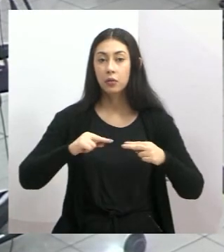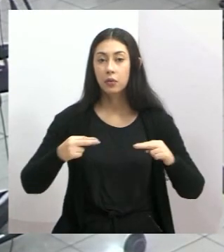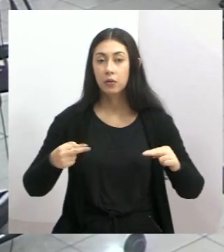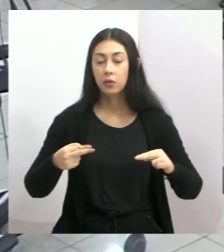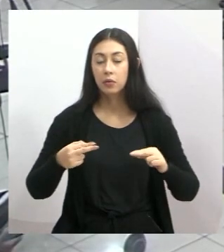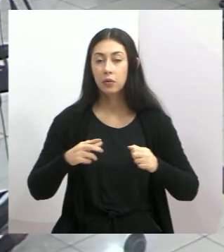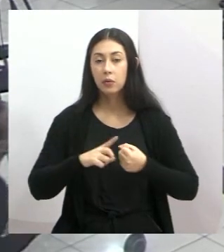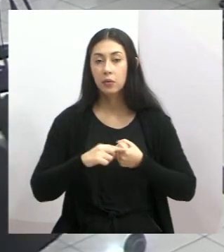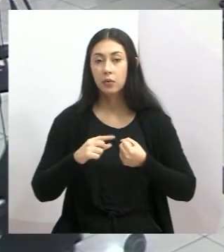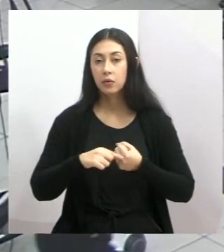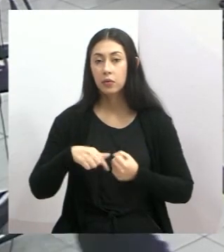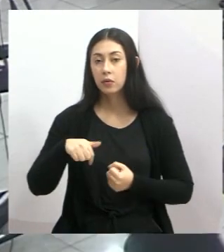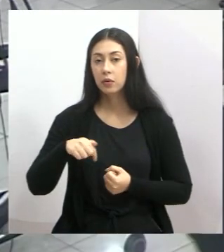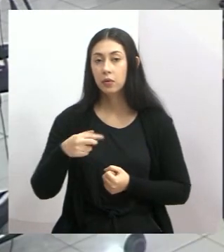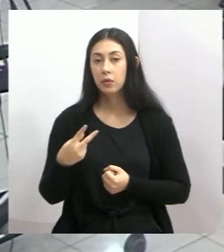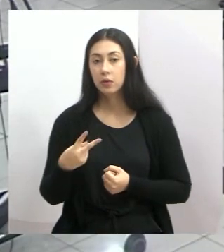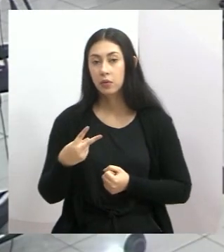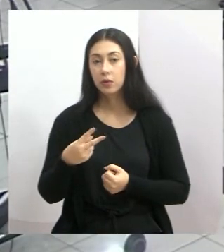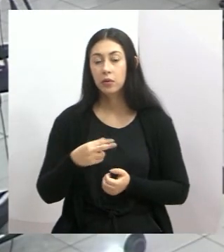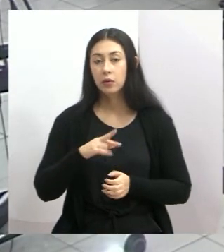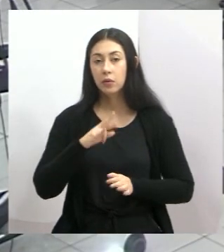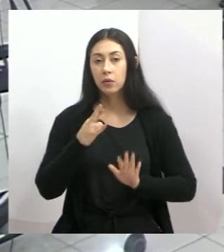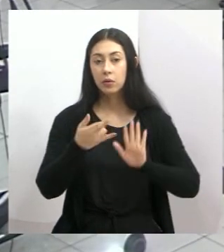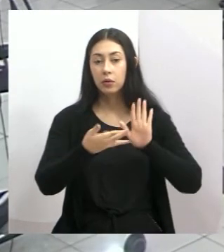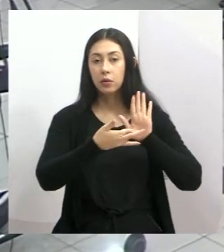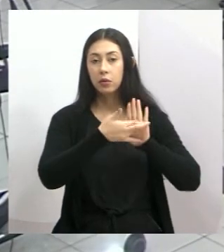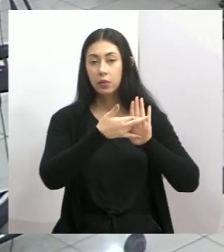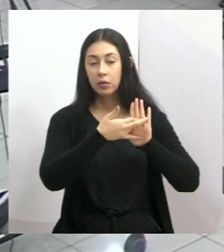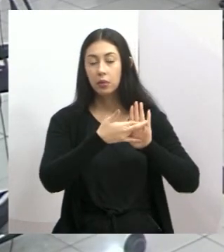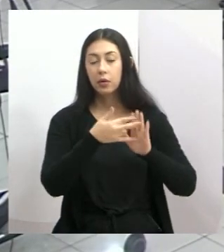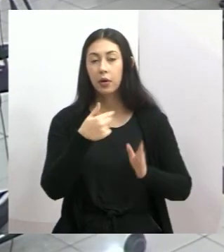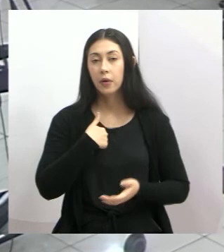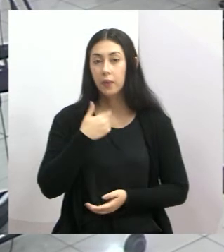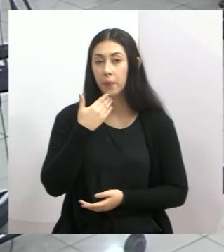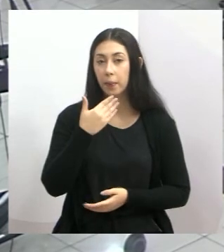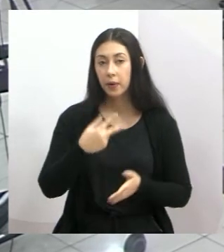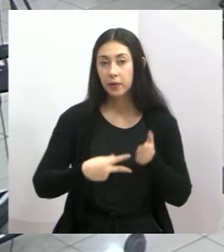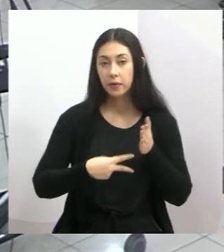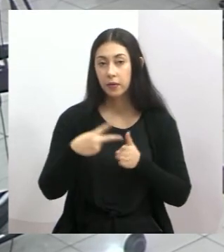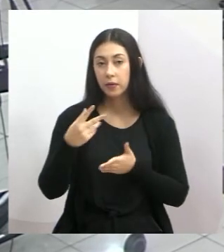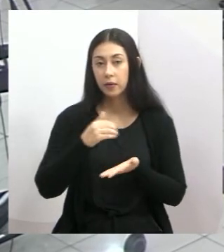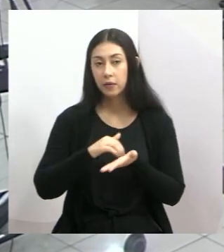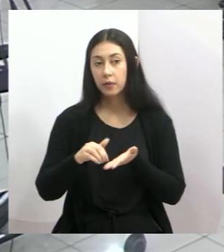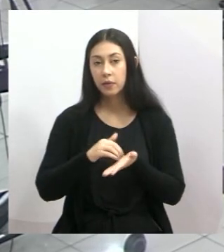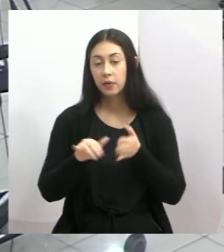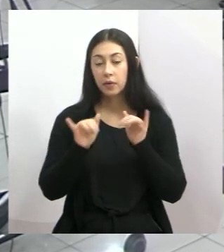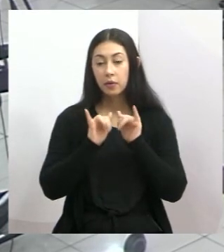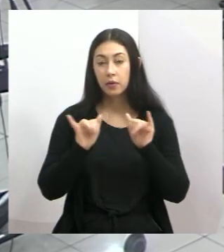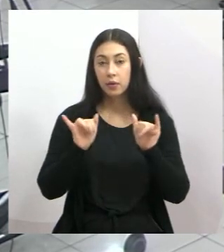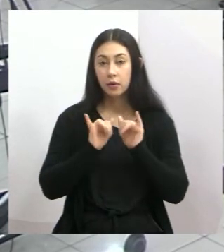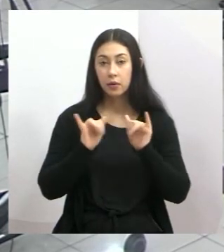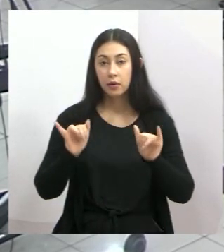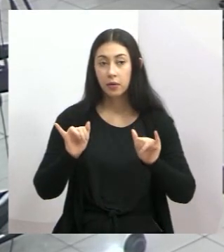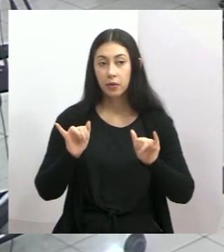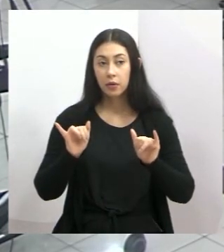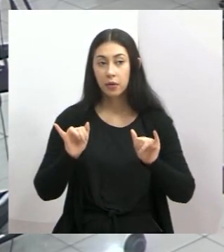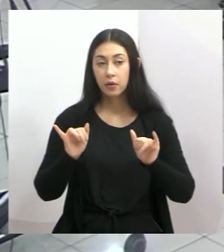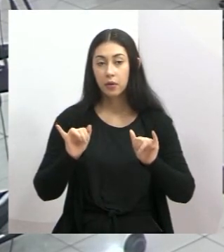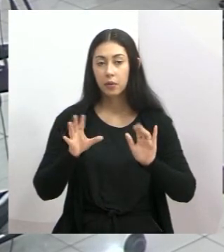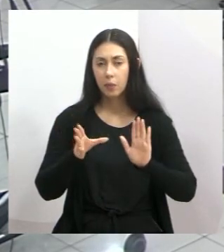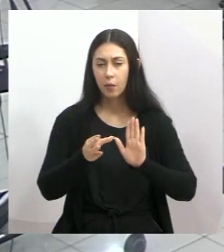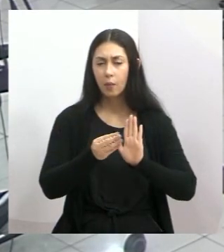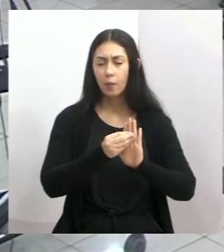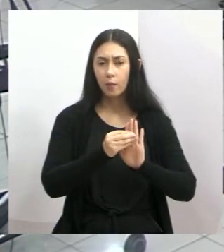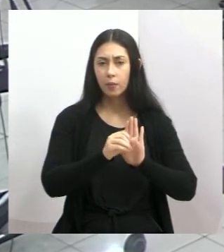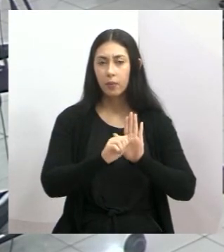do artigo 72 do Regimento Interno desta casa pressa ao segundo-secretário que não se para que fique